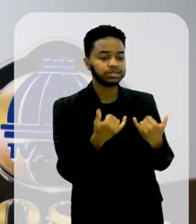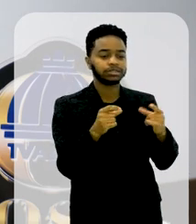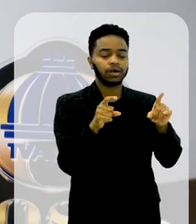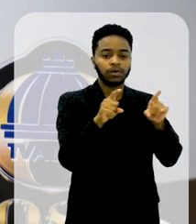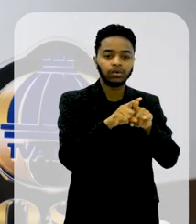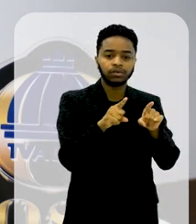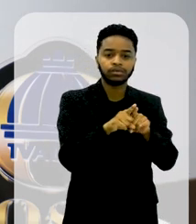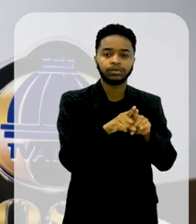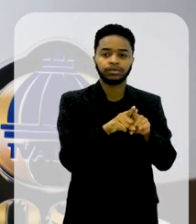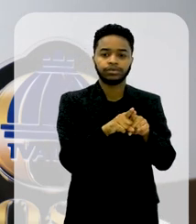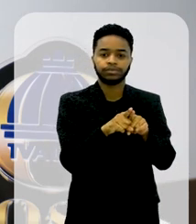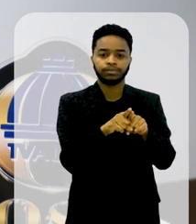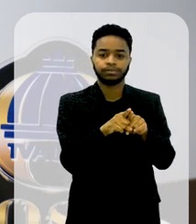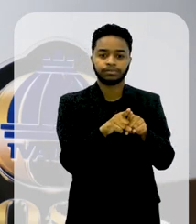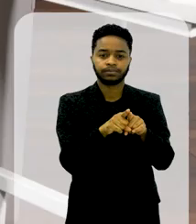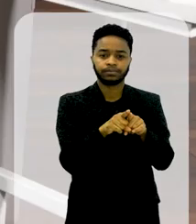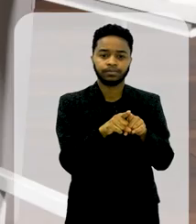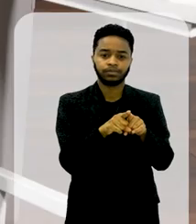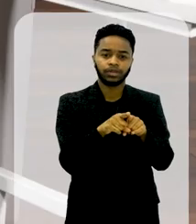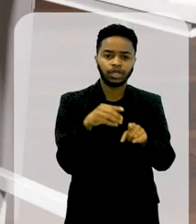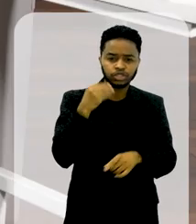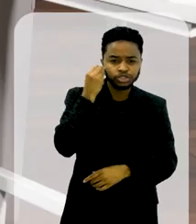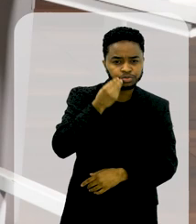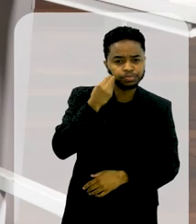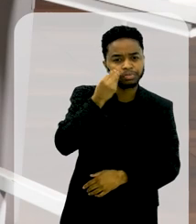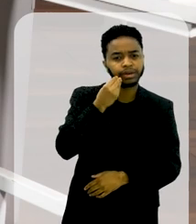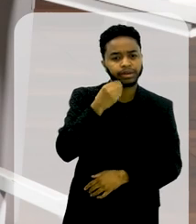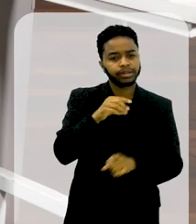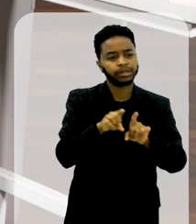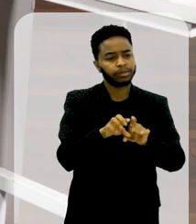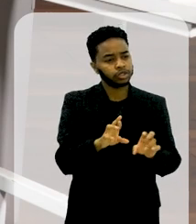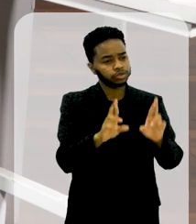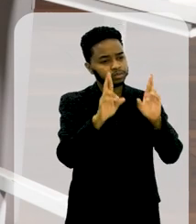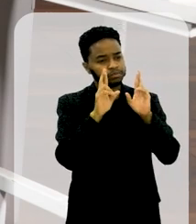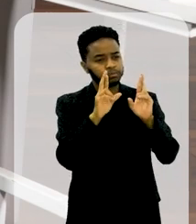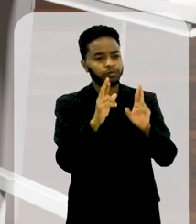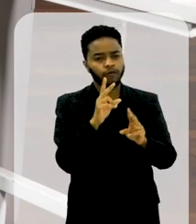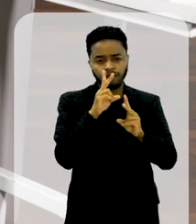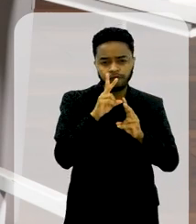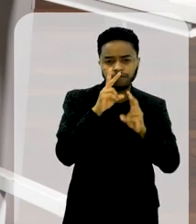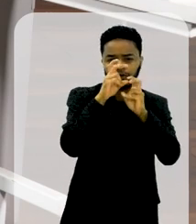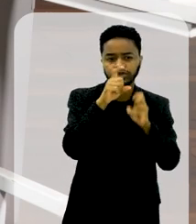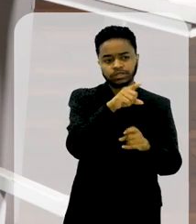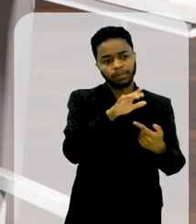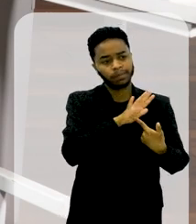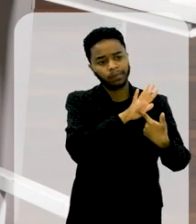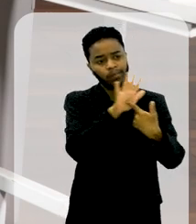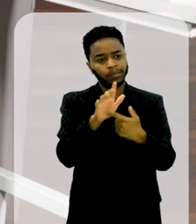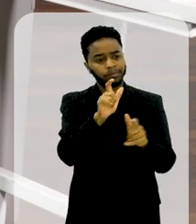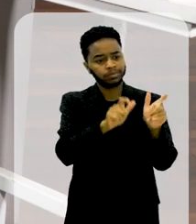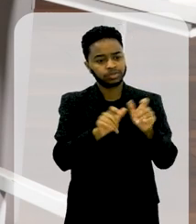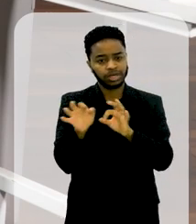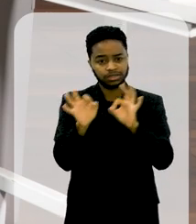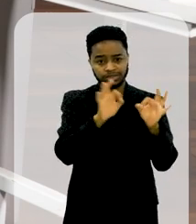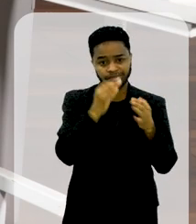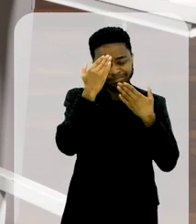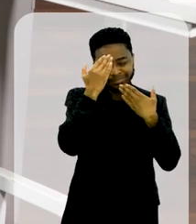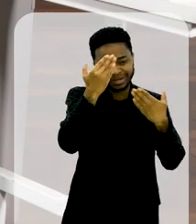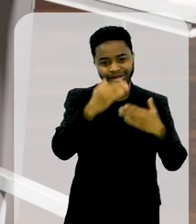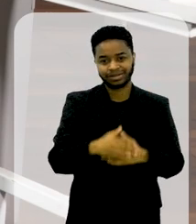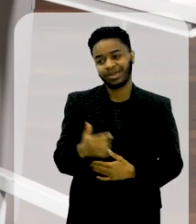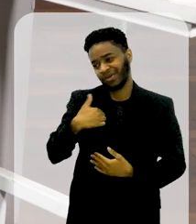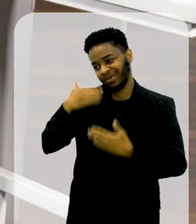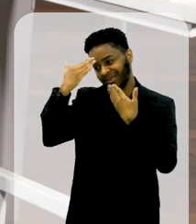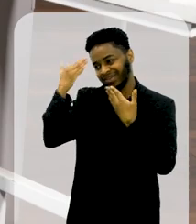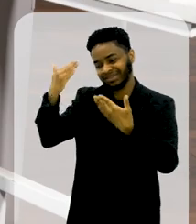pel essa essa essa vivência essa Esperança essa força que você transmite aqui paraos nossos espectadores eu te agradeço